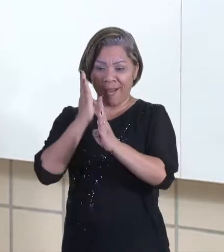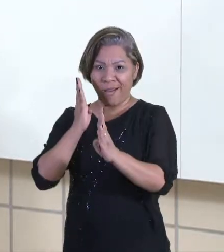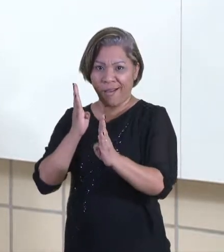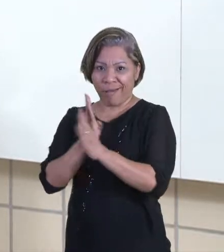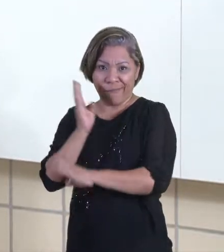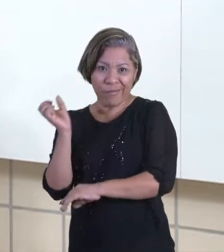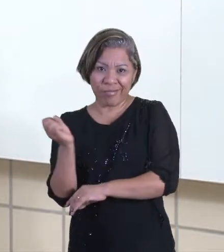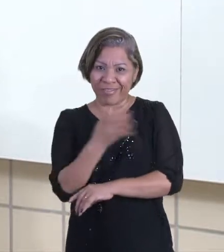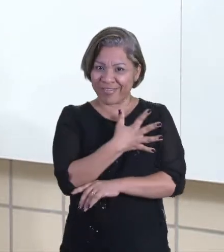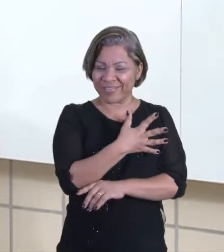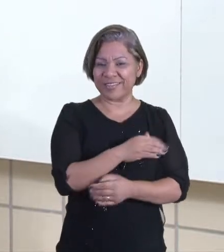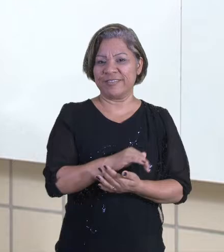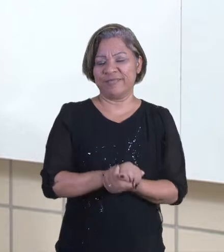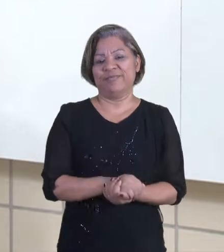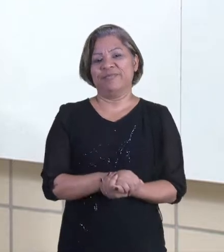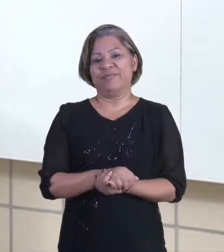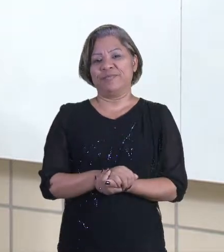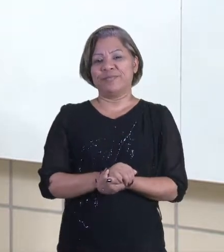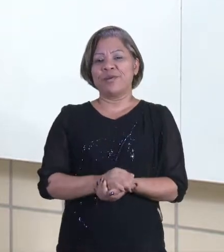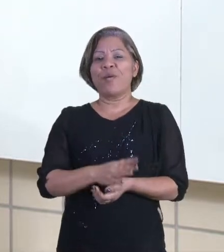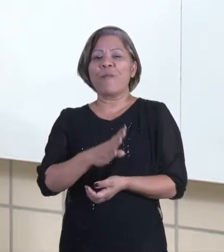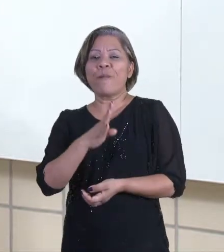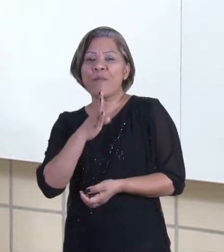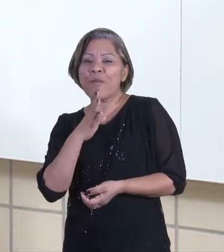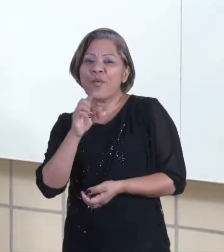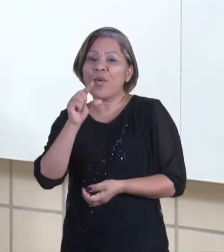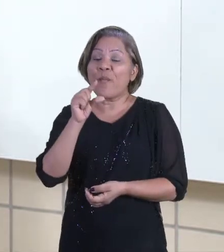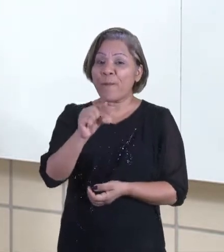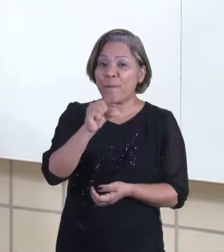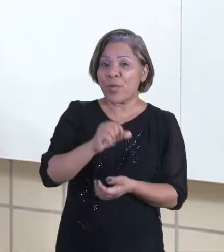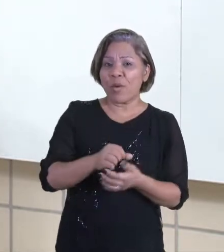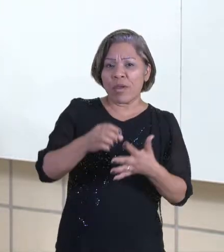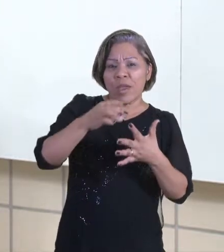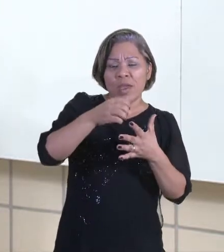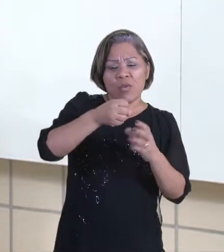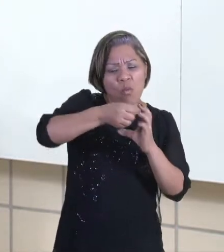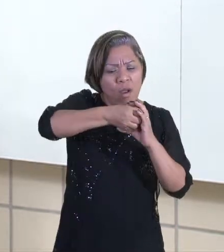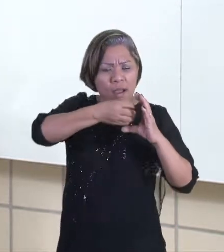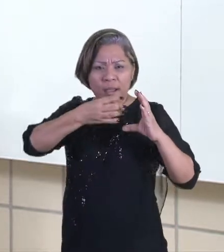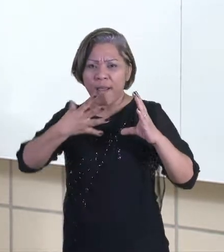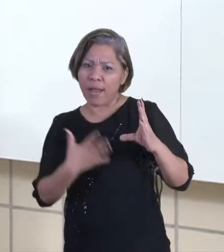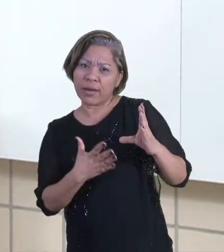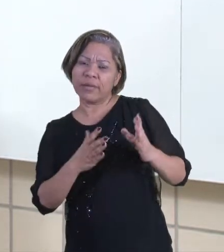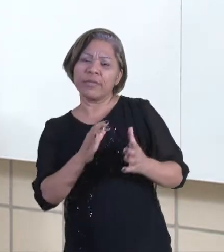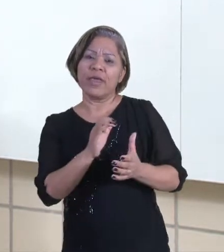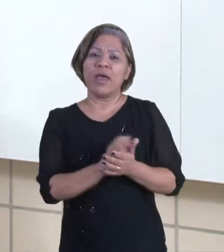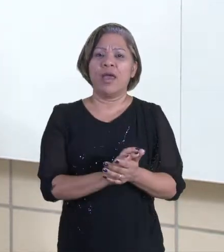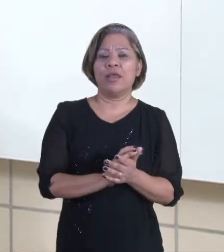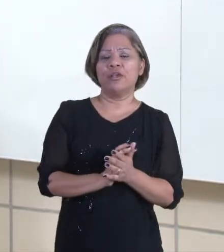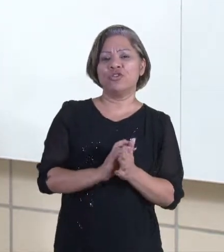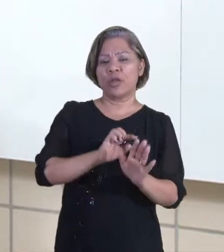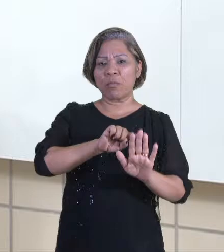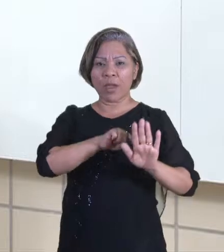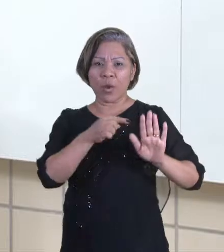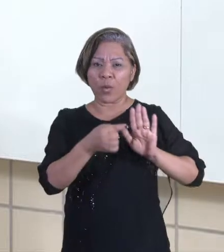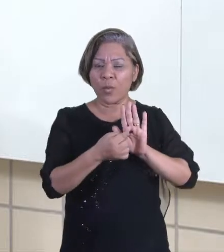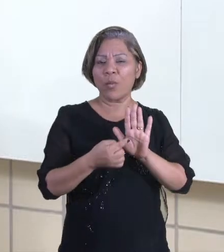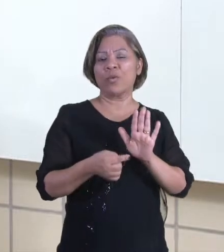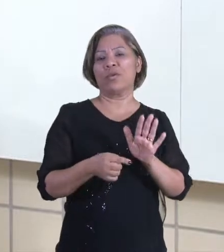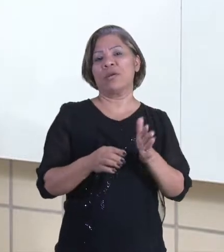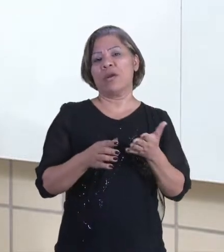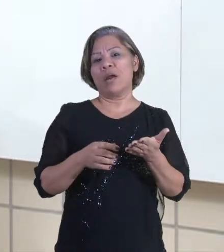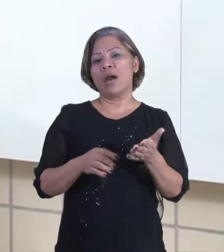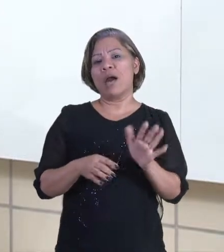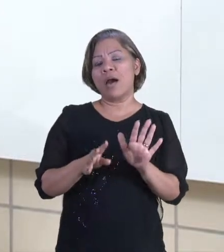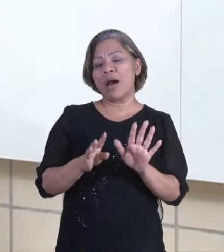vamos conhecer um pouquinho sobre a característica de uma crônica, quais são os elementos que apresenta, que tipo de texto ele é,